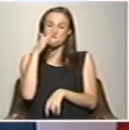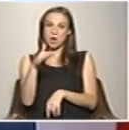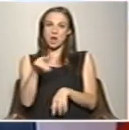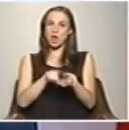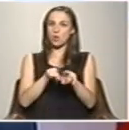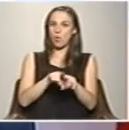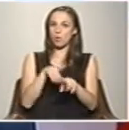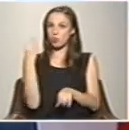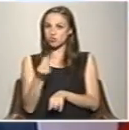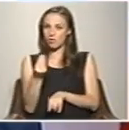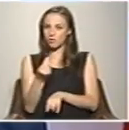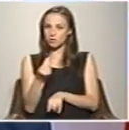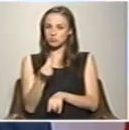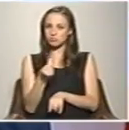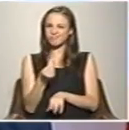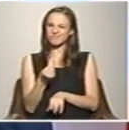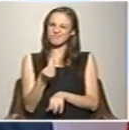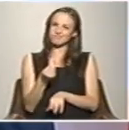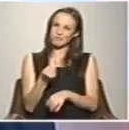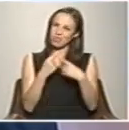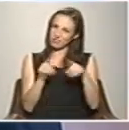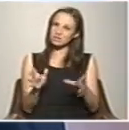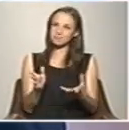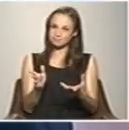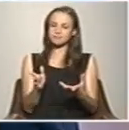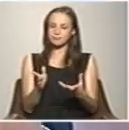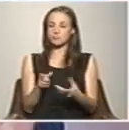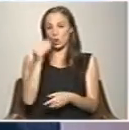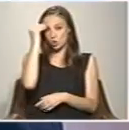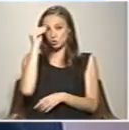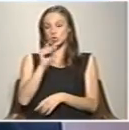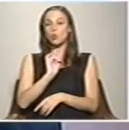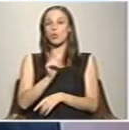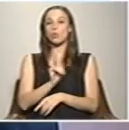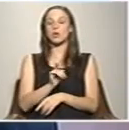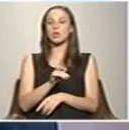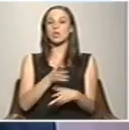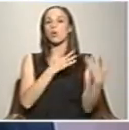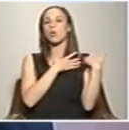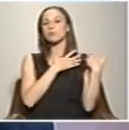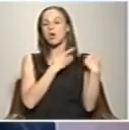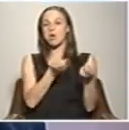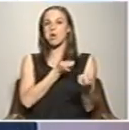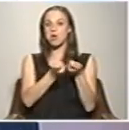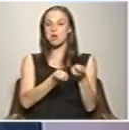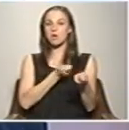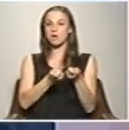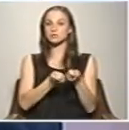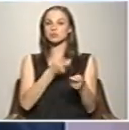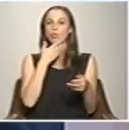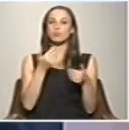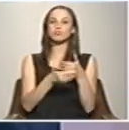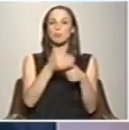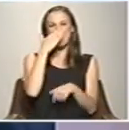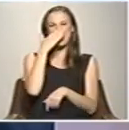mais jovem. Muitas vezes o que é sugerido é que as competências de gestão de uma população mais velha são maiores do que as